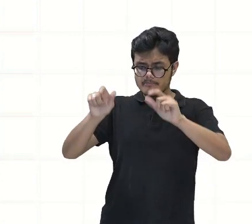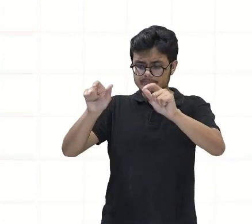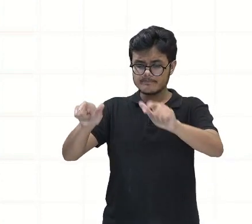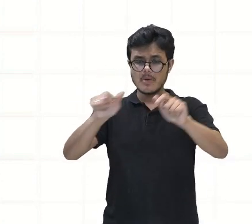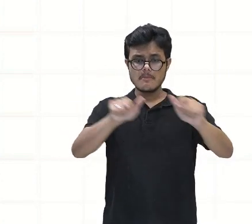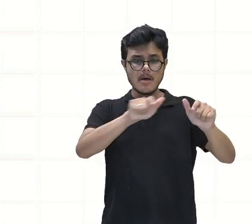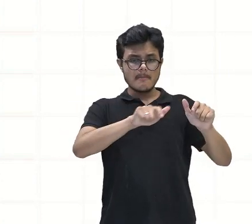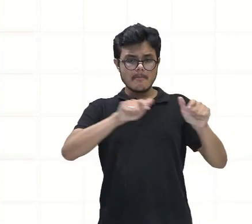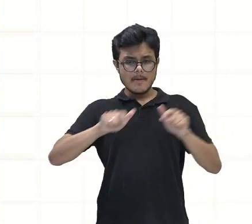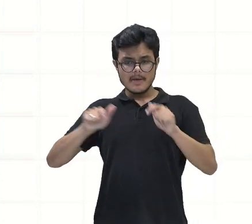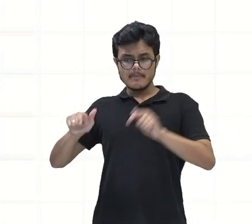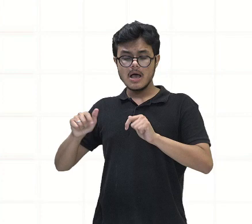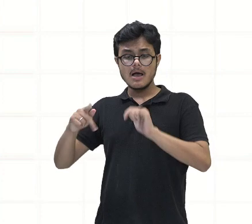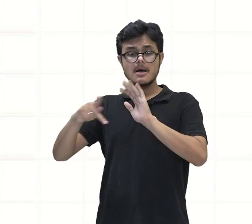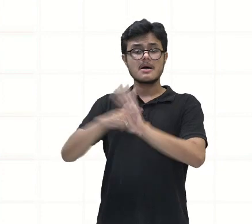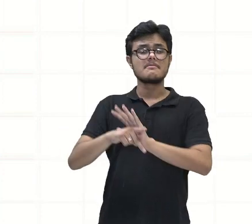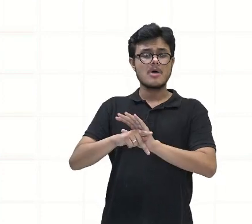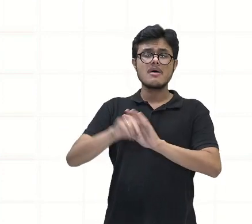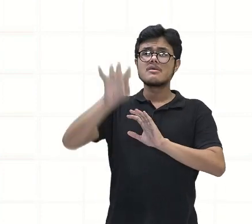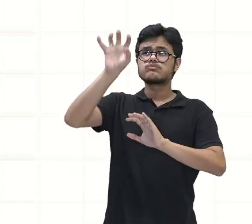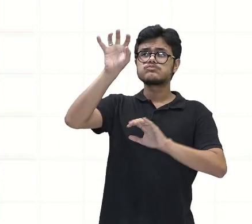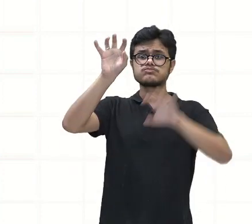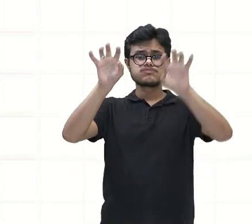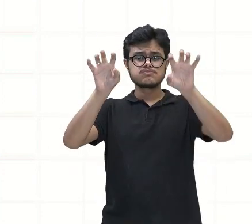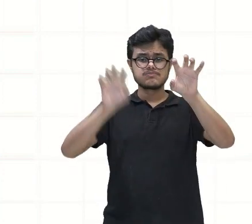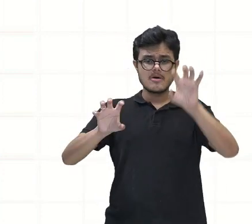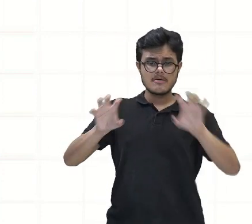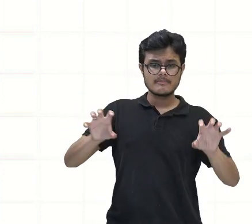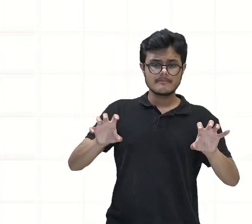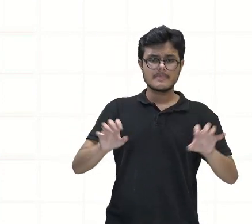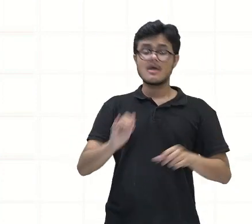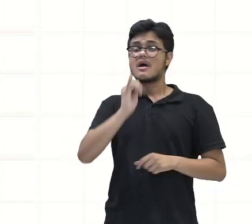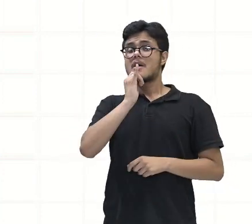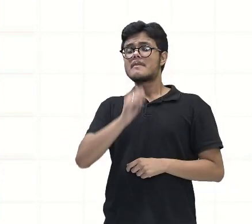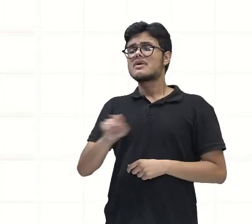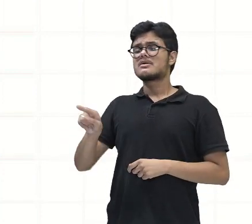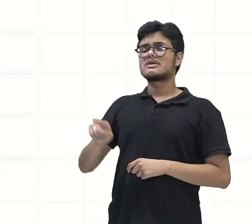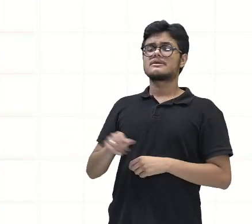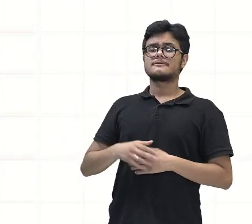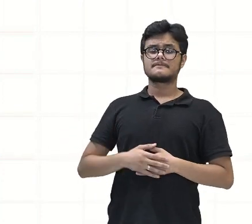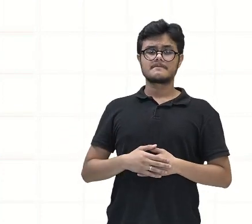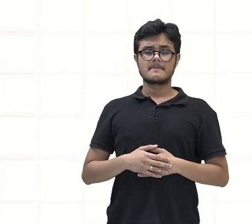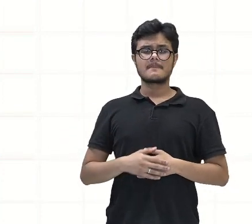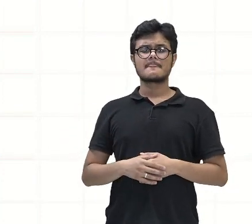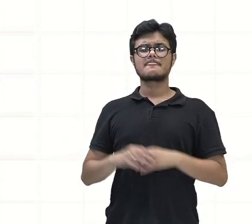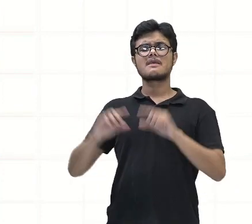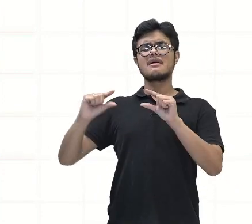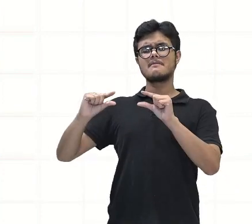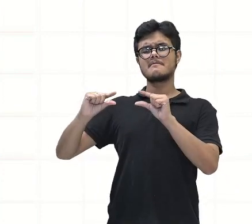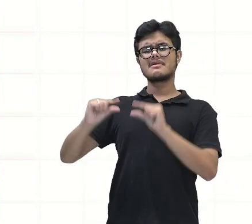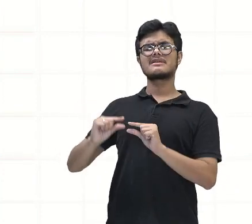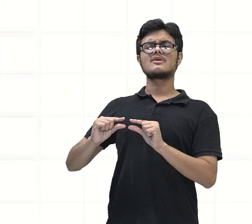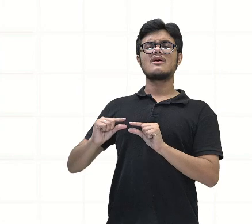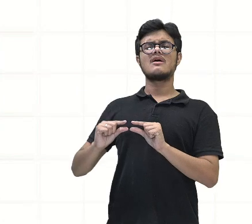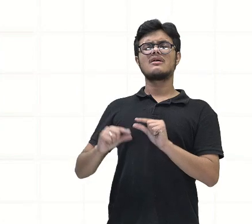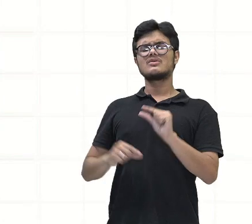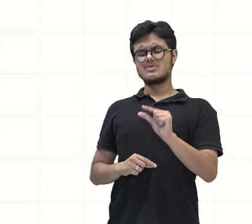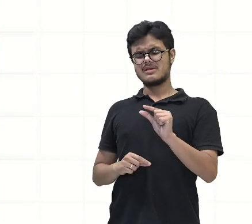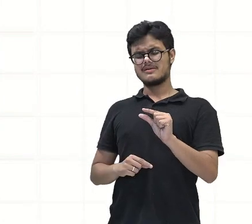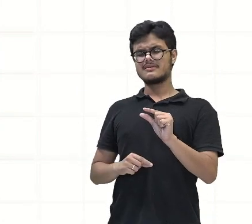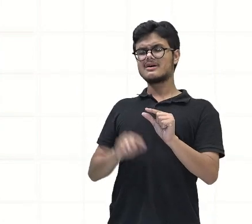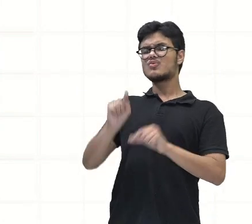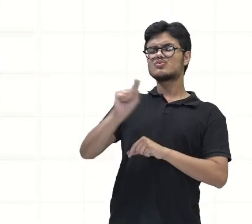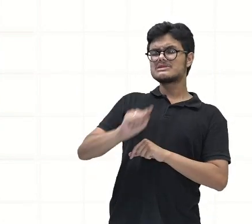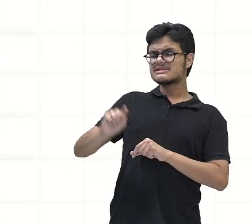eh essas áreas irrigadas por exemplo o círculo menor a gente vai eh ver